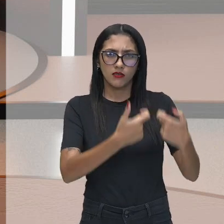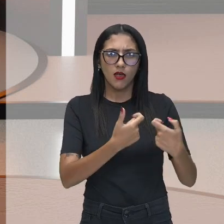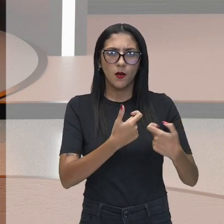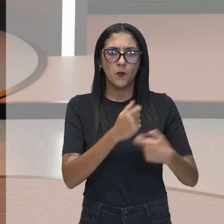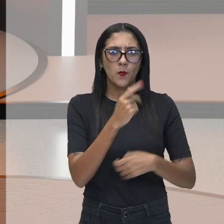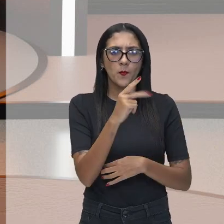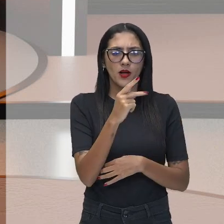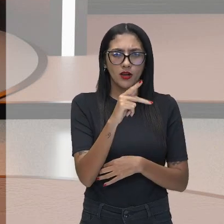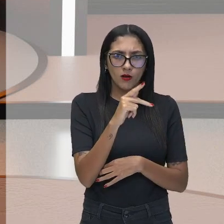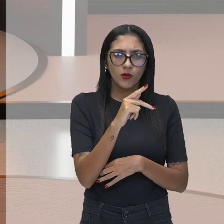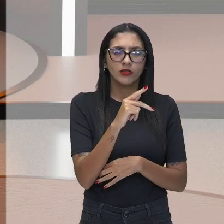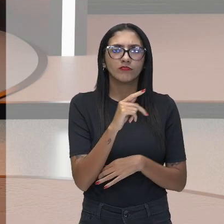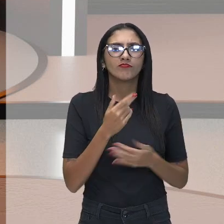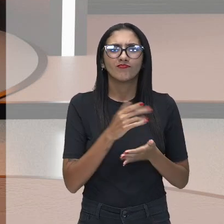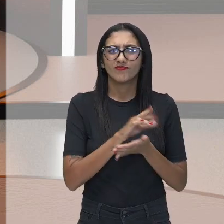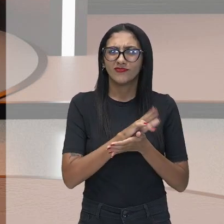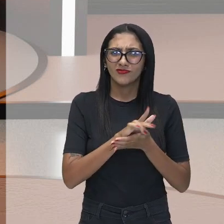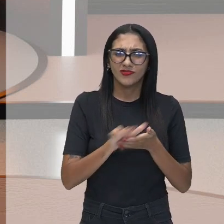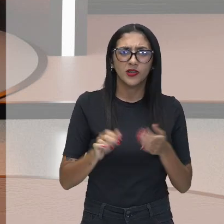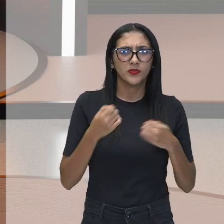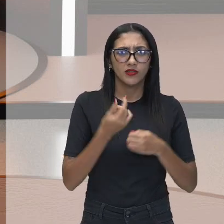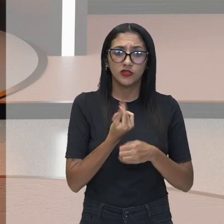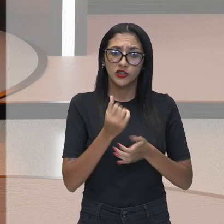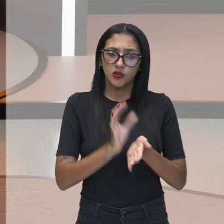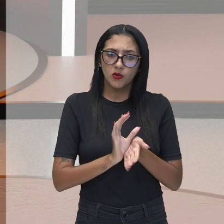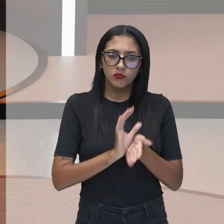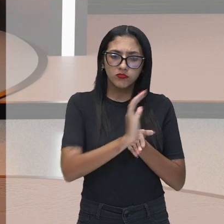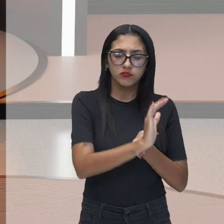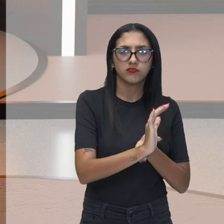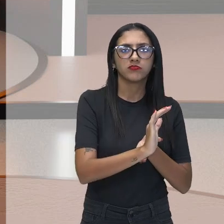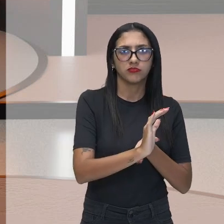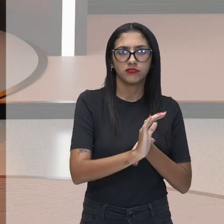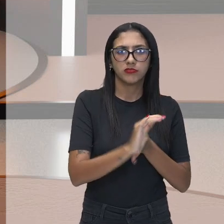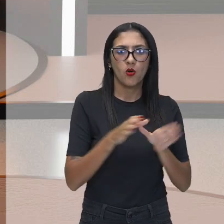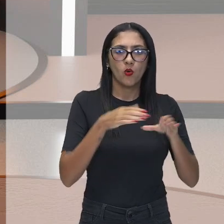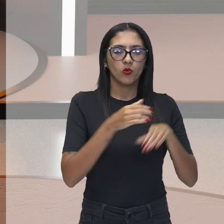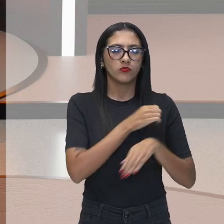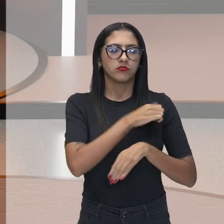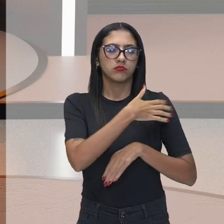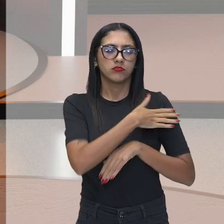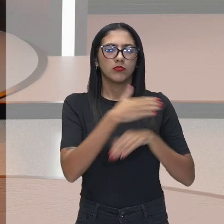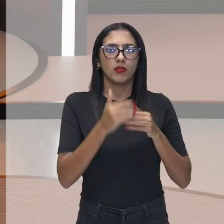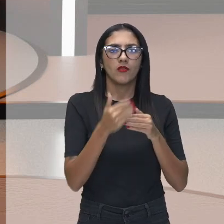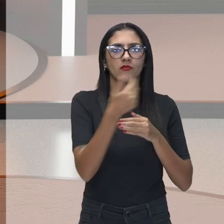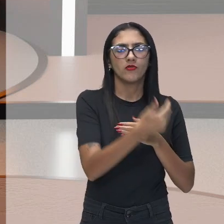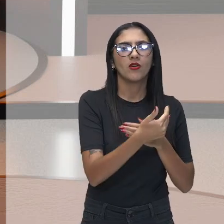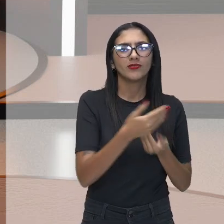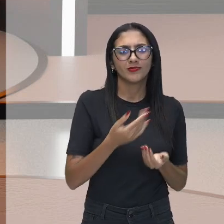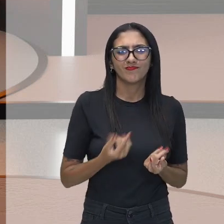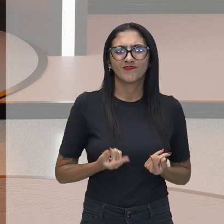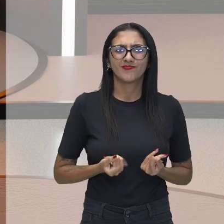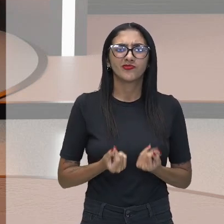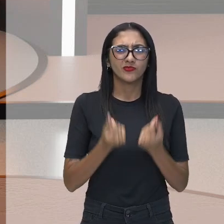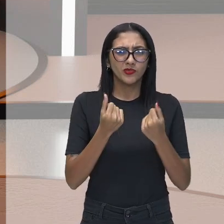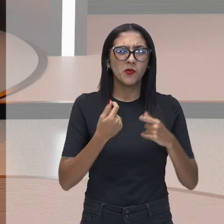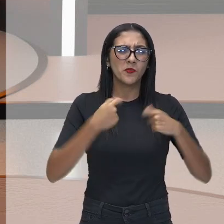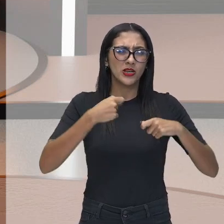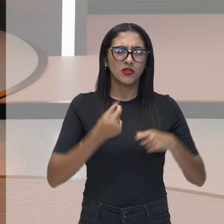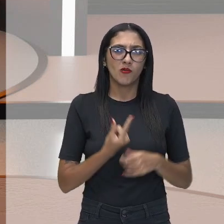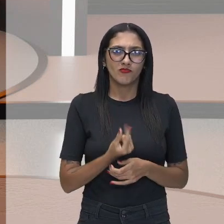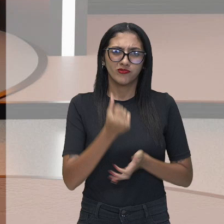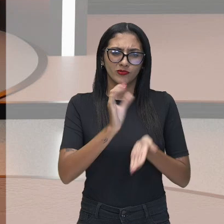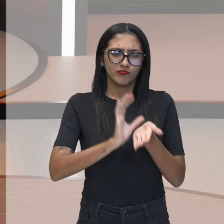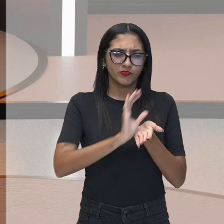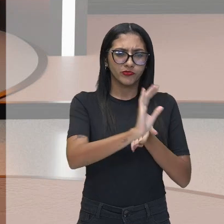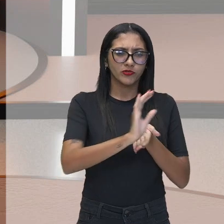serão utilizados para sustentar o exército fora e, claro, se manter numa guerra. Então, muito recurso financeiro